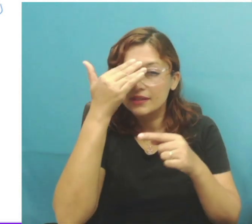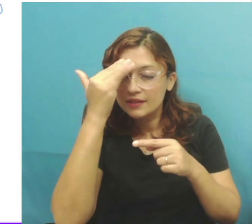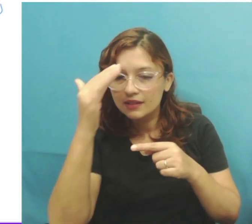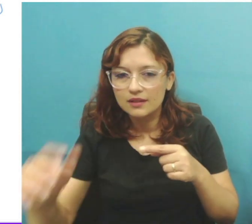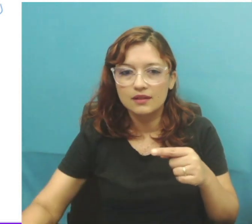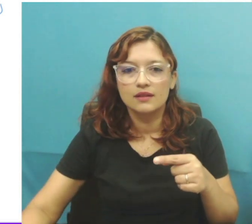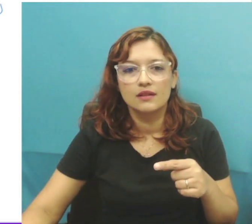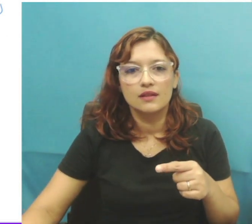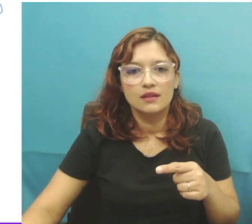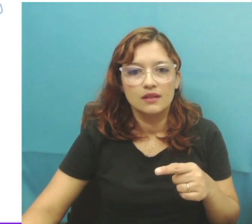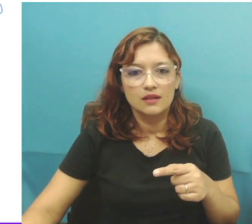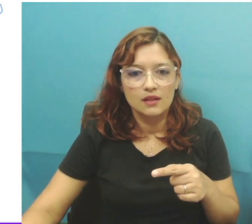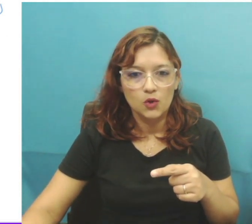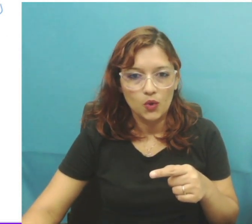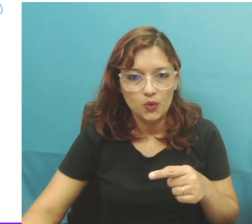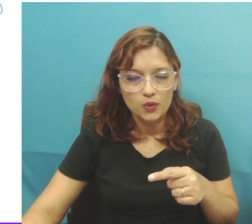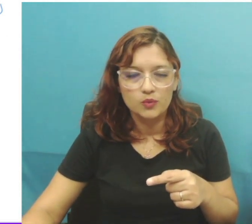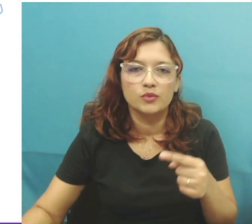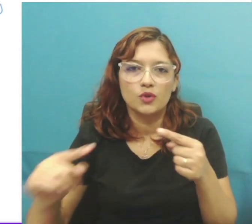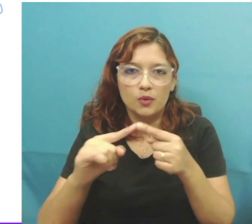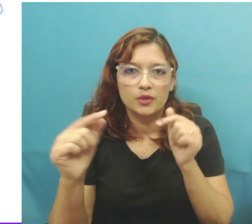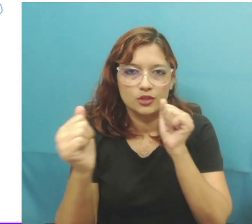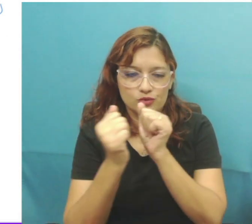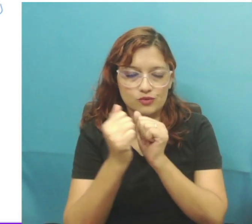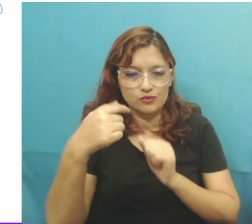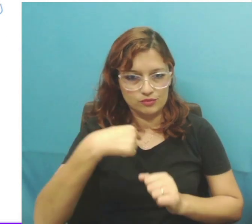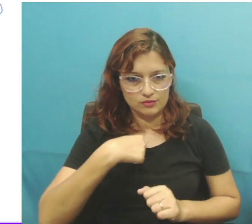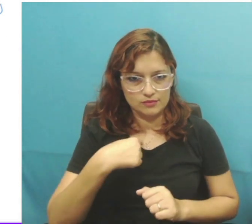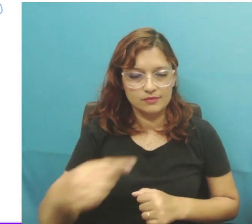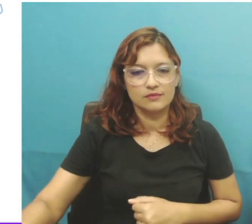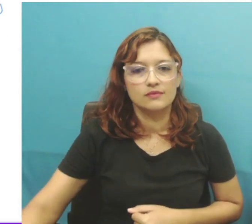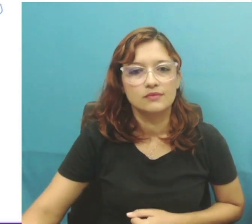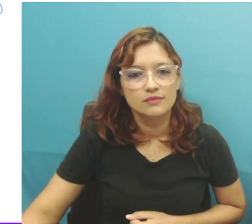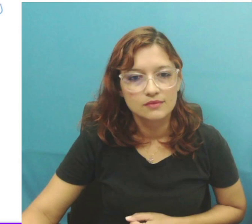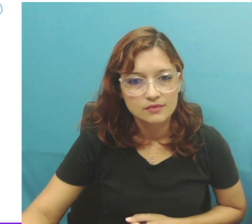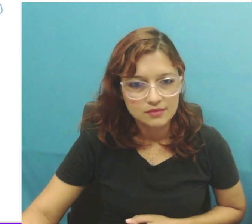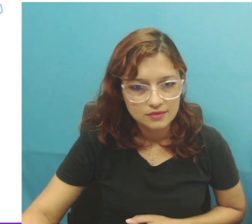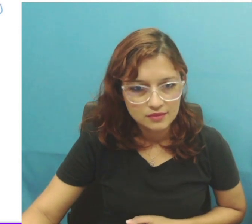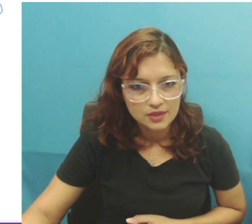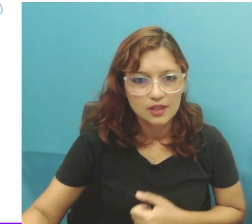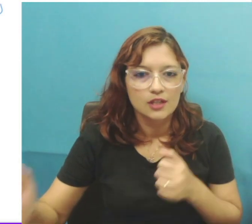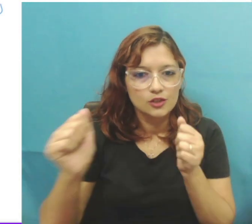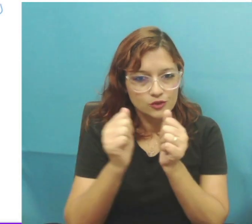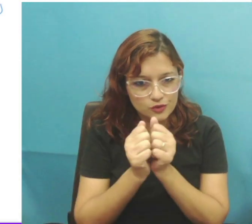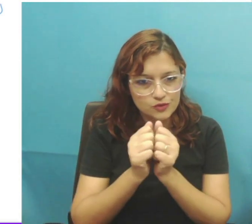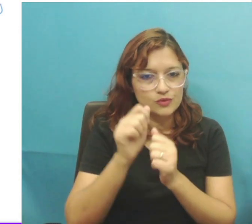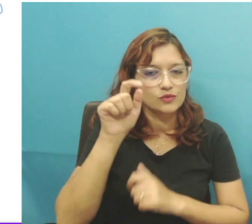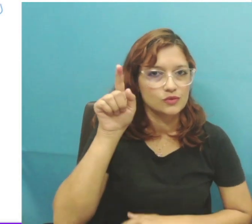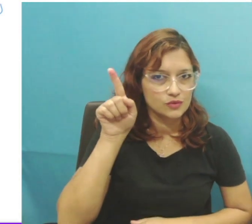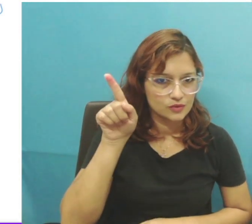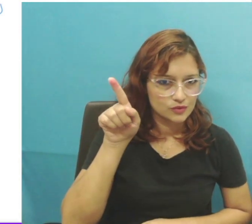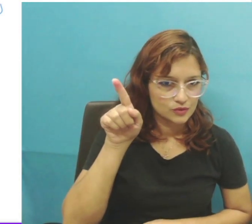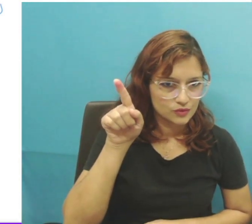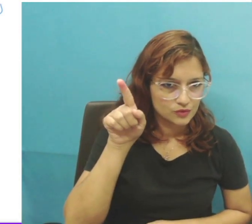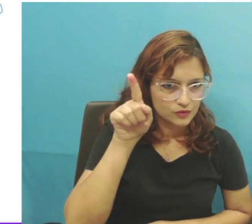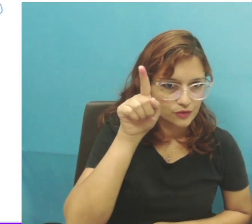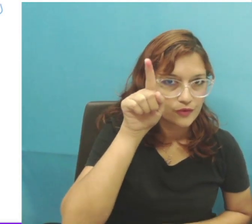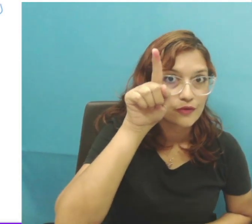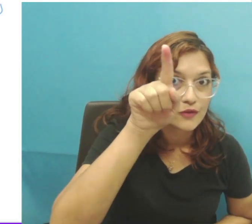Então, é importante você entender que comigo é o mesmo que com eu,